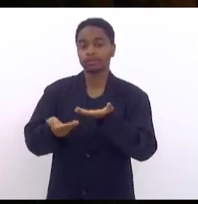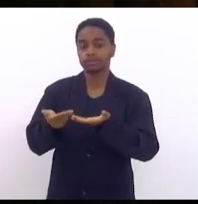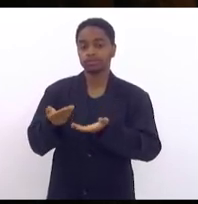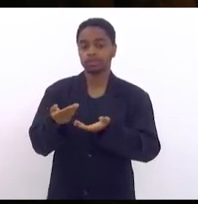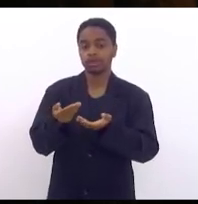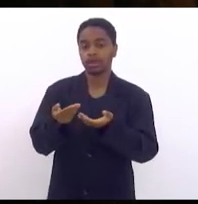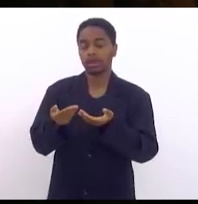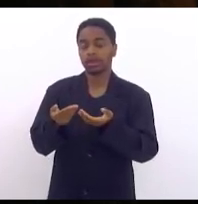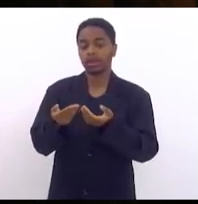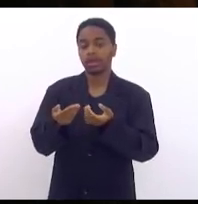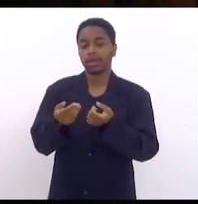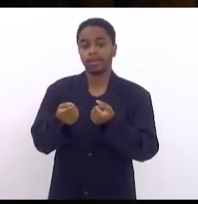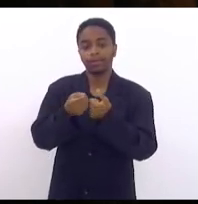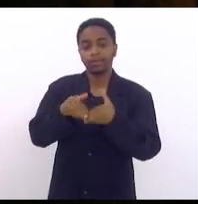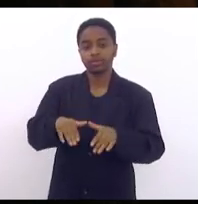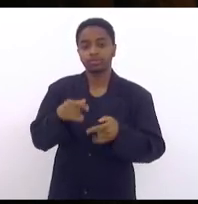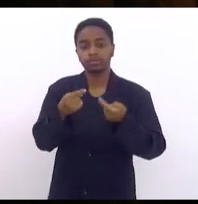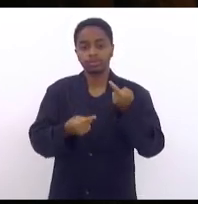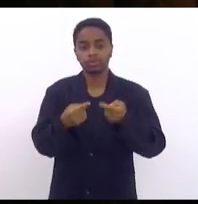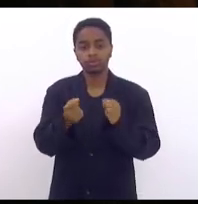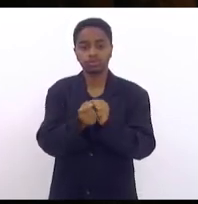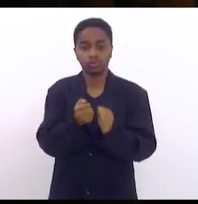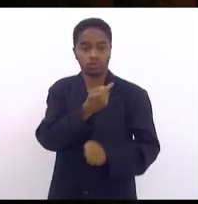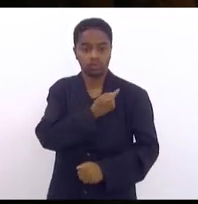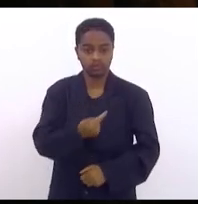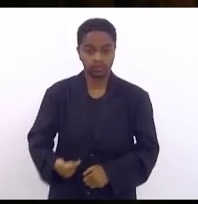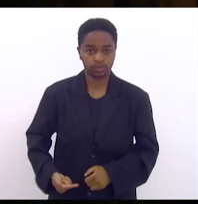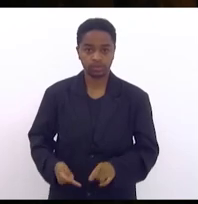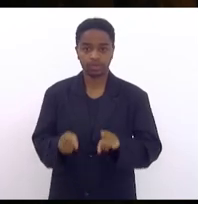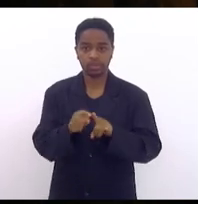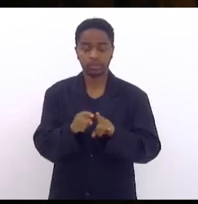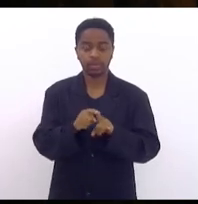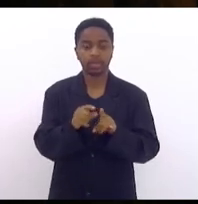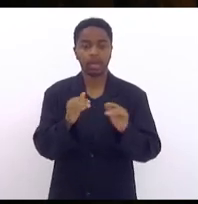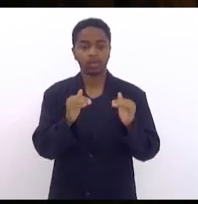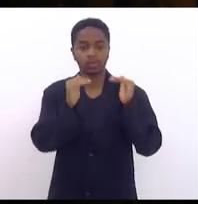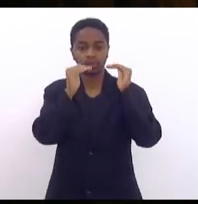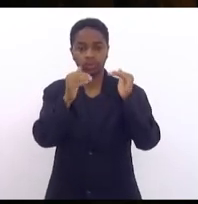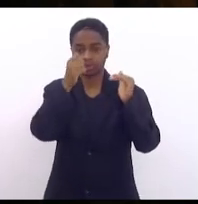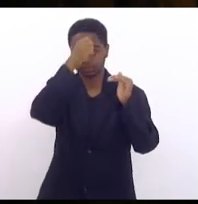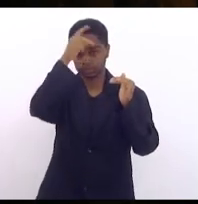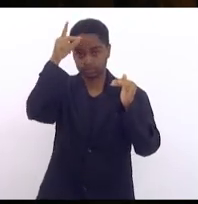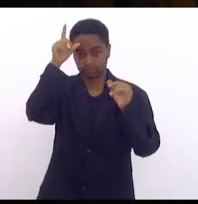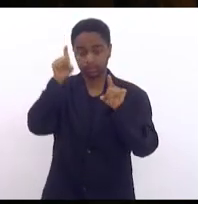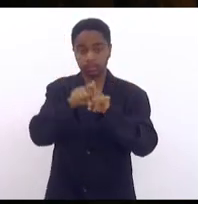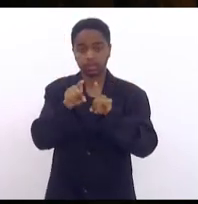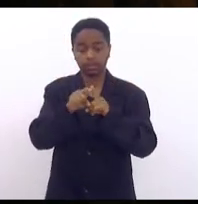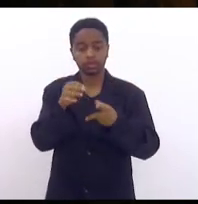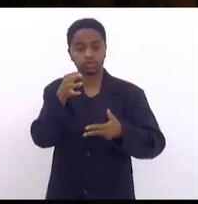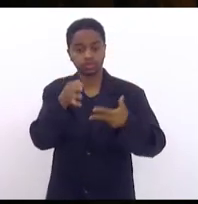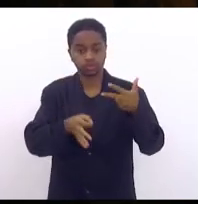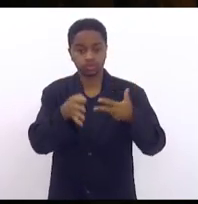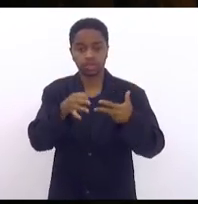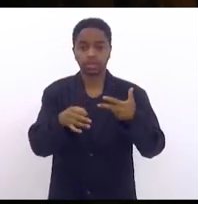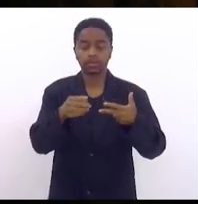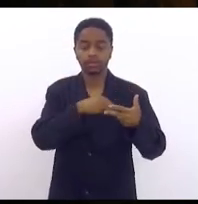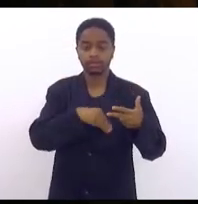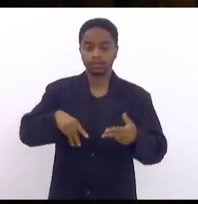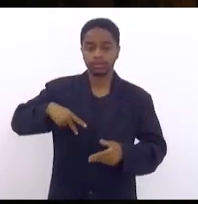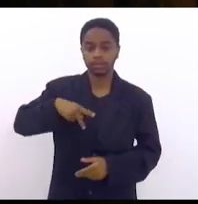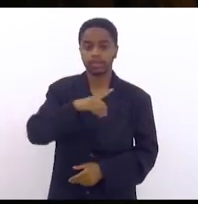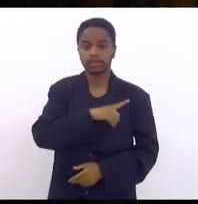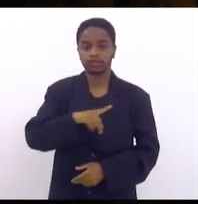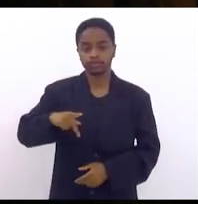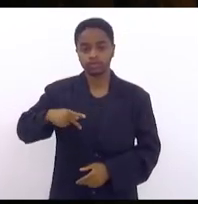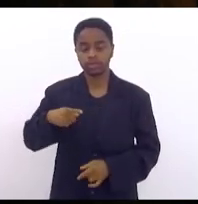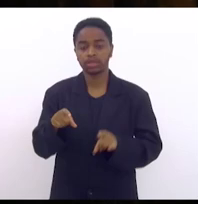esse desgaste político com o governador, com as autoridades municipais, com o Poder Judiciário, com o Ministério Público, com a Defensoria e